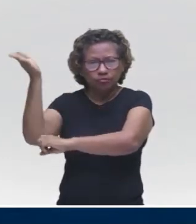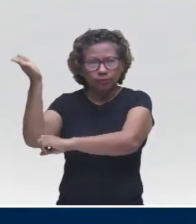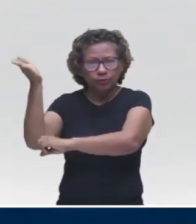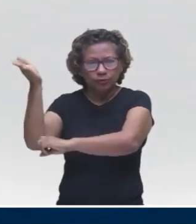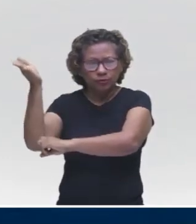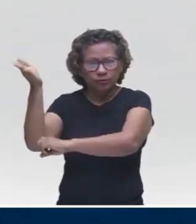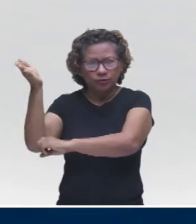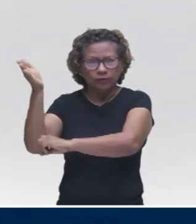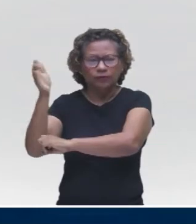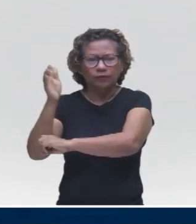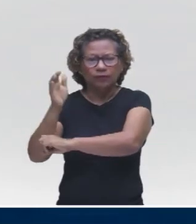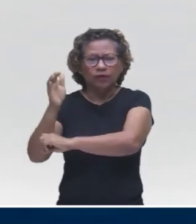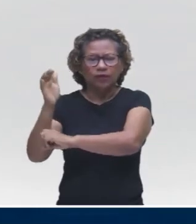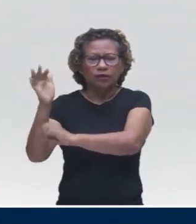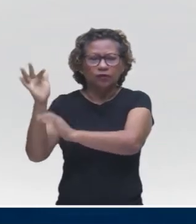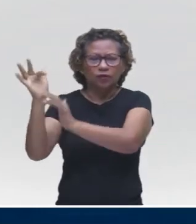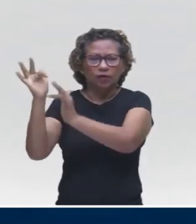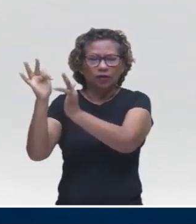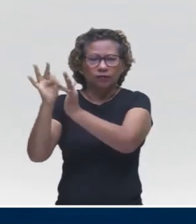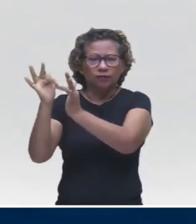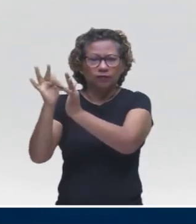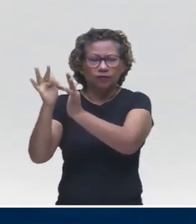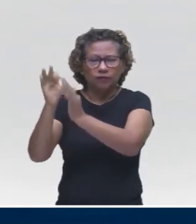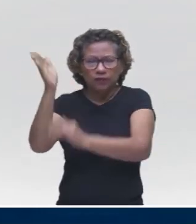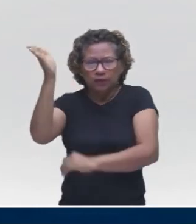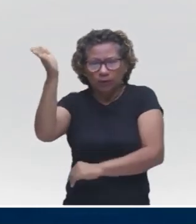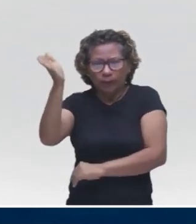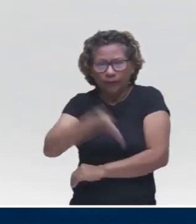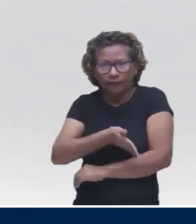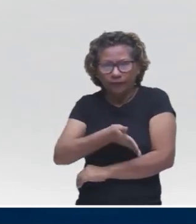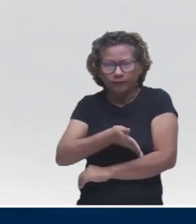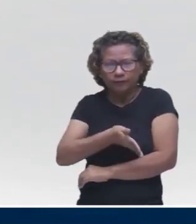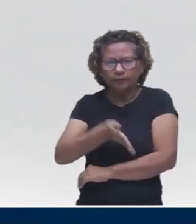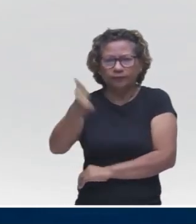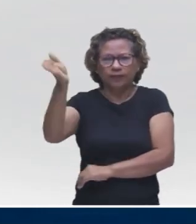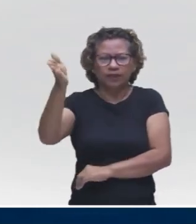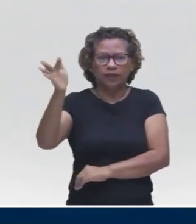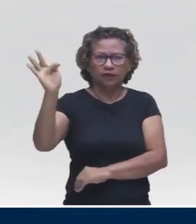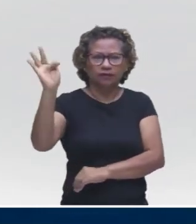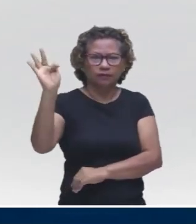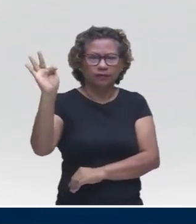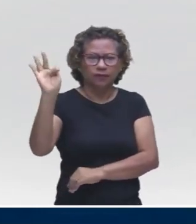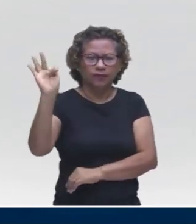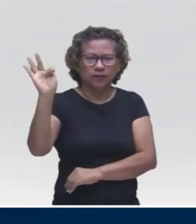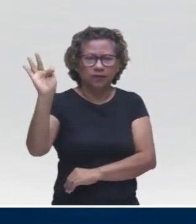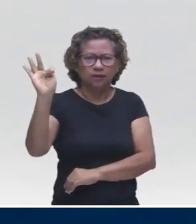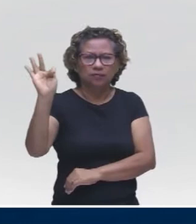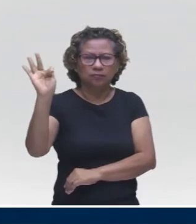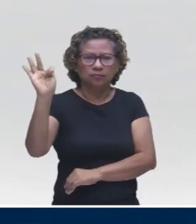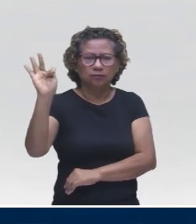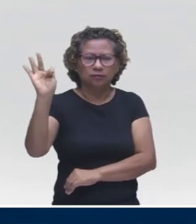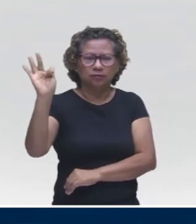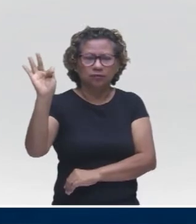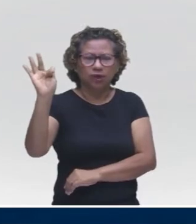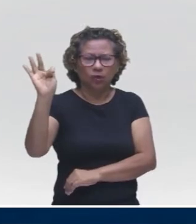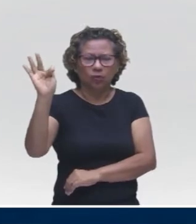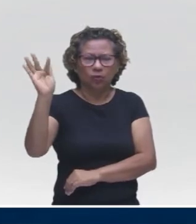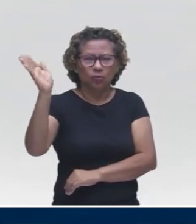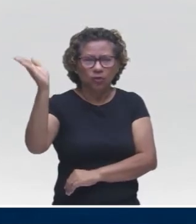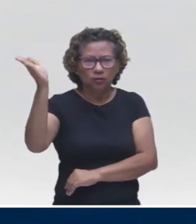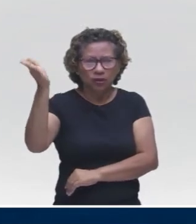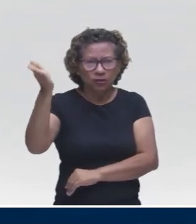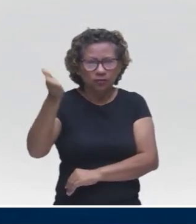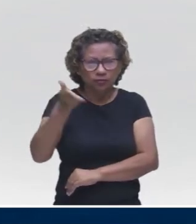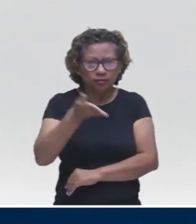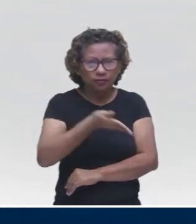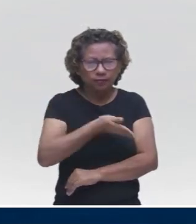função. Esse ponto aqui, aonde a reta está cortando o eixo das